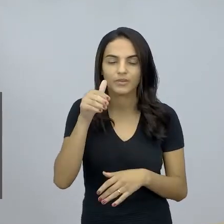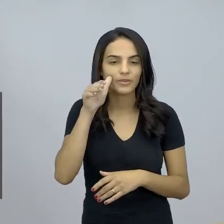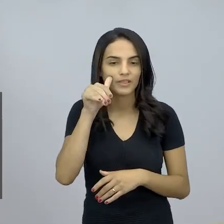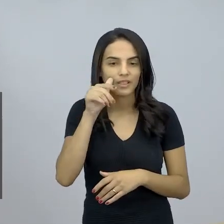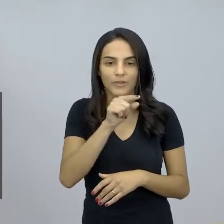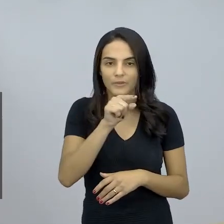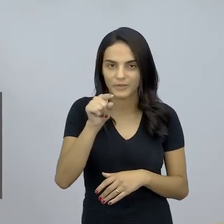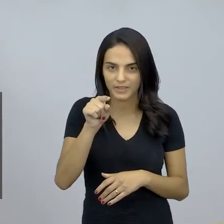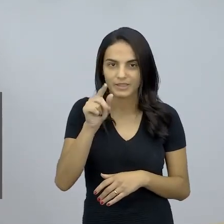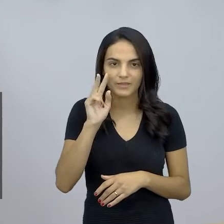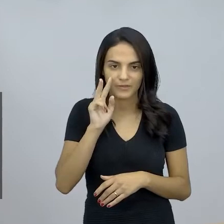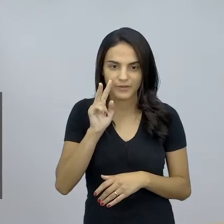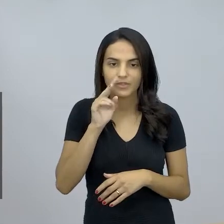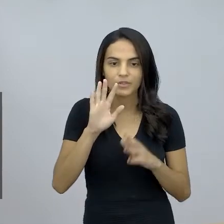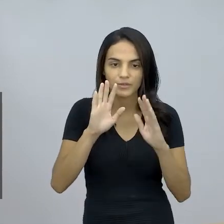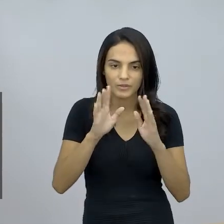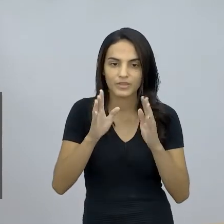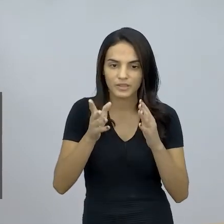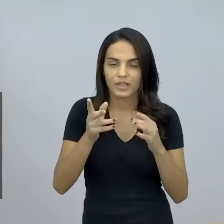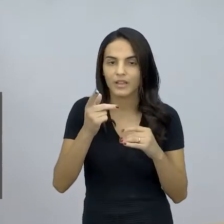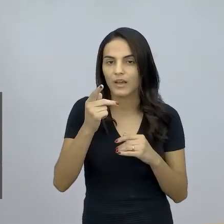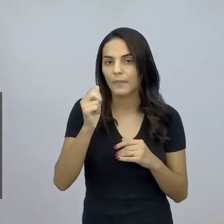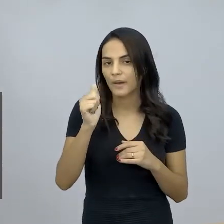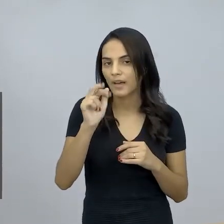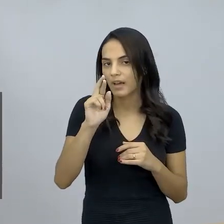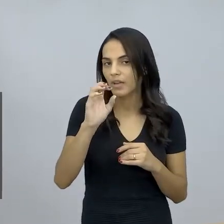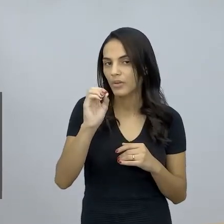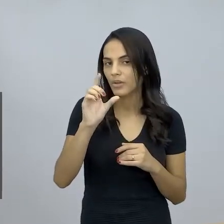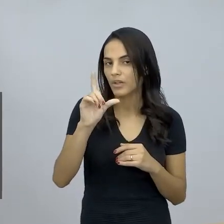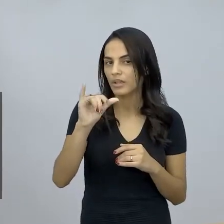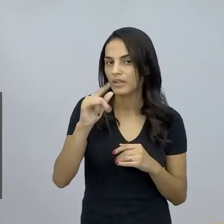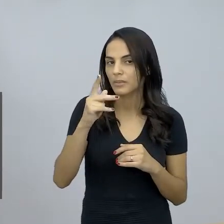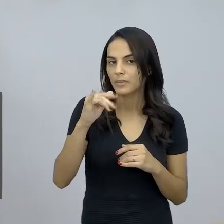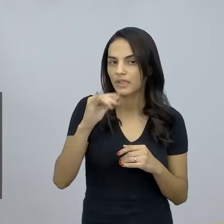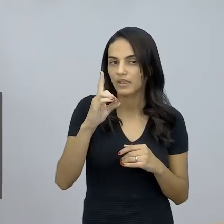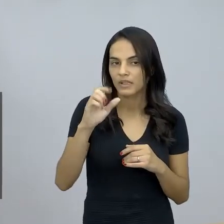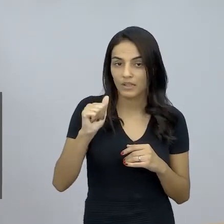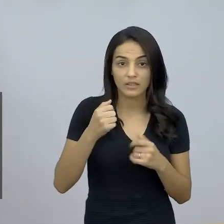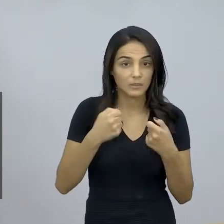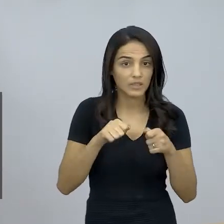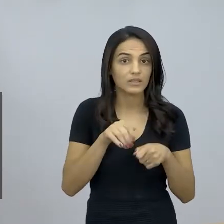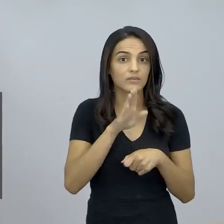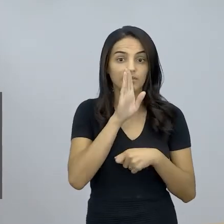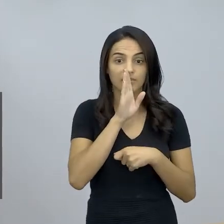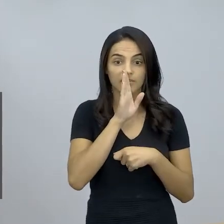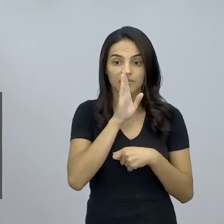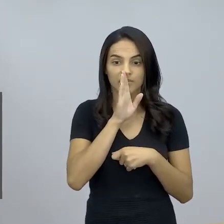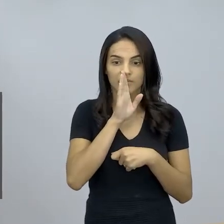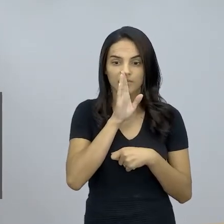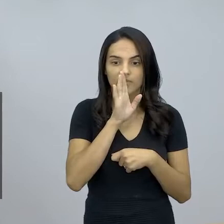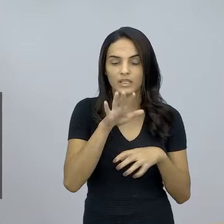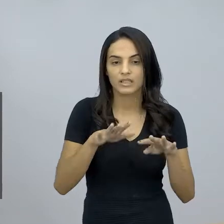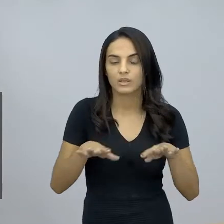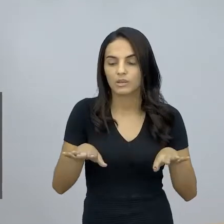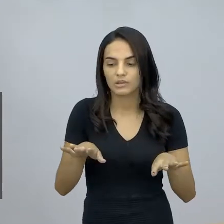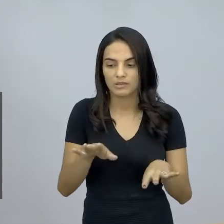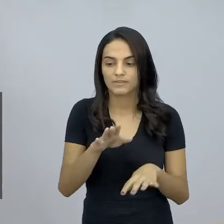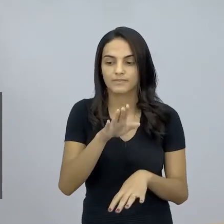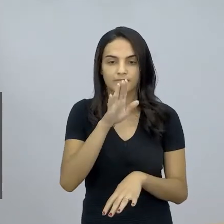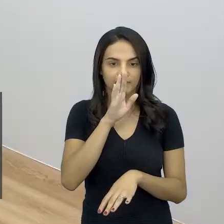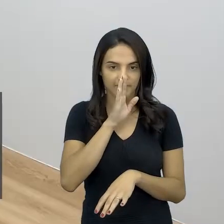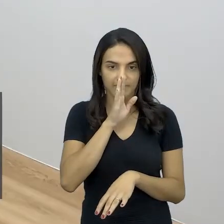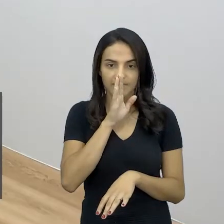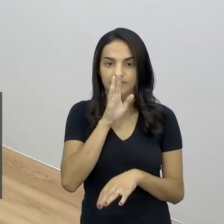curiosidade, vocês devem ter visto na Paralimpíada que tem que ficar em silêncio. O jogo é todo no silêncio, Tânia. É todo